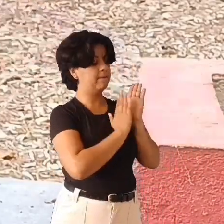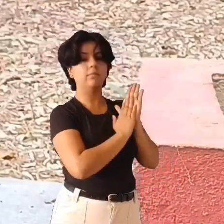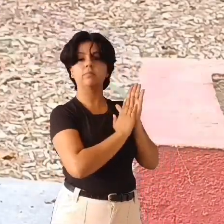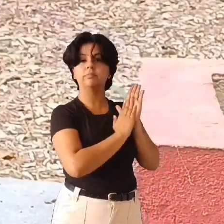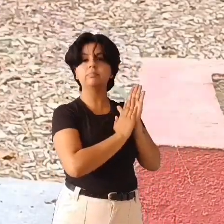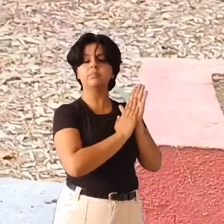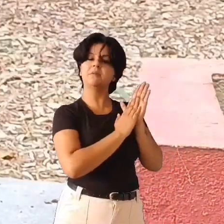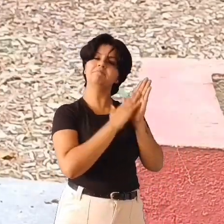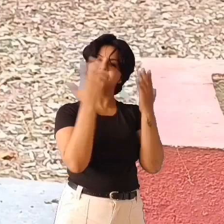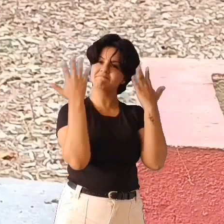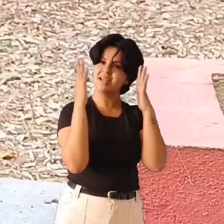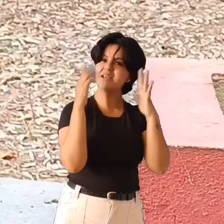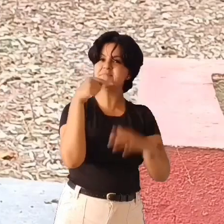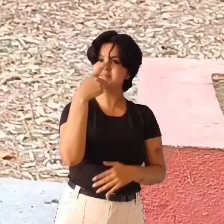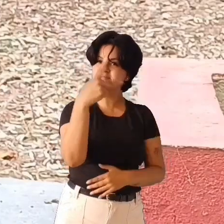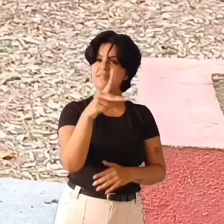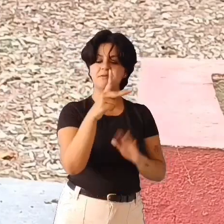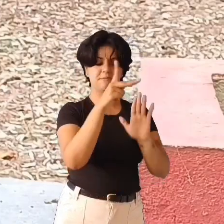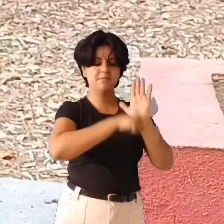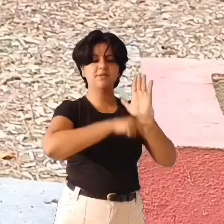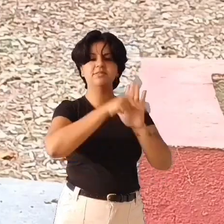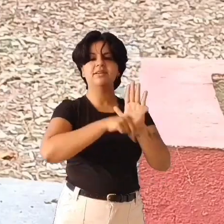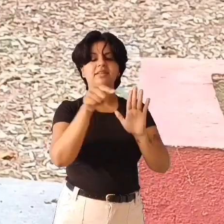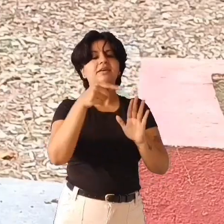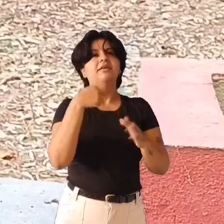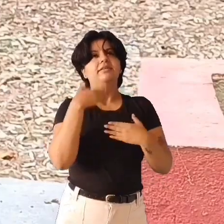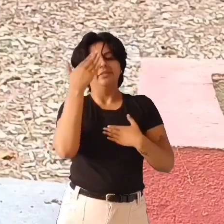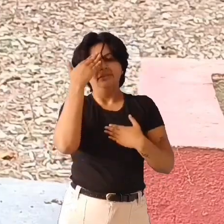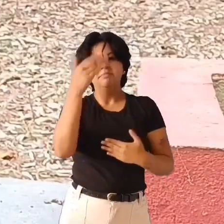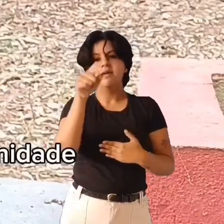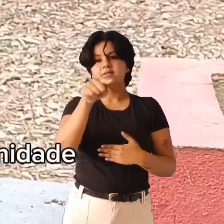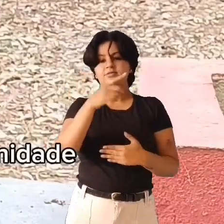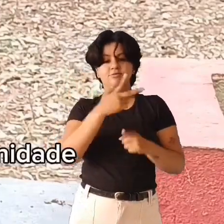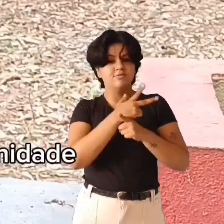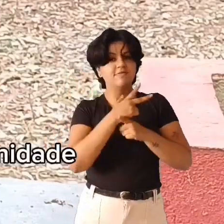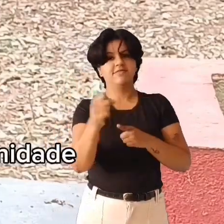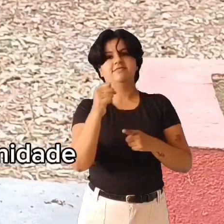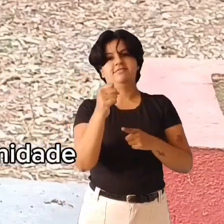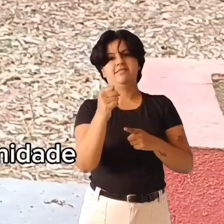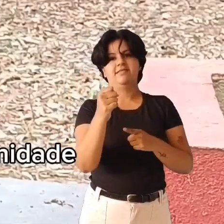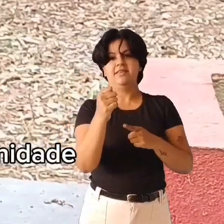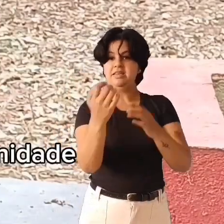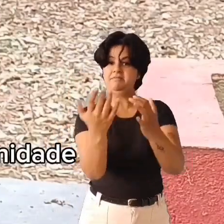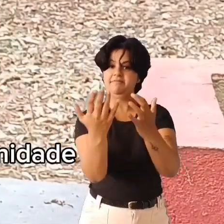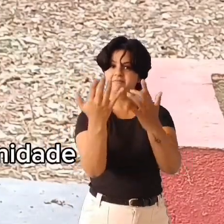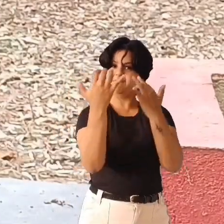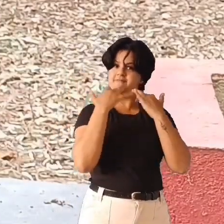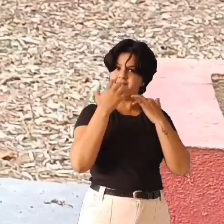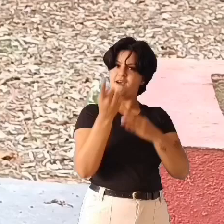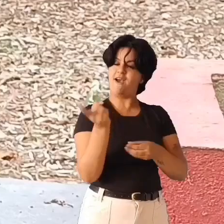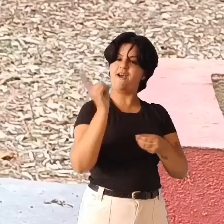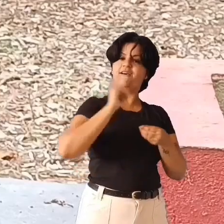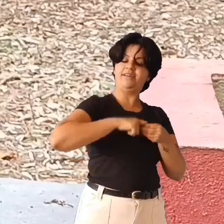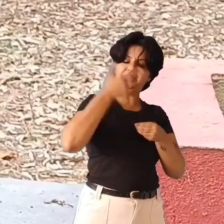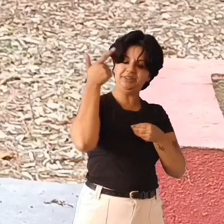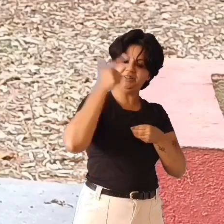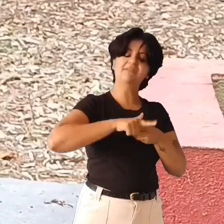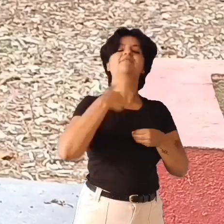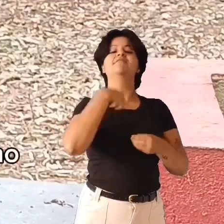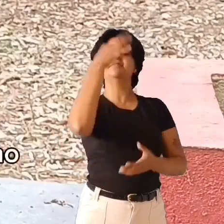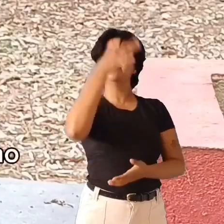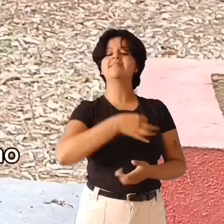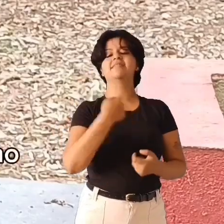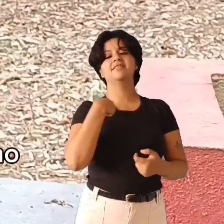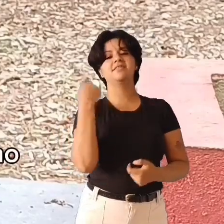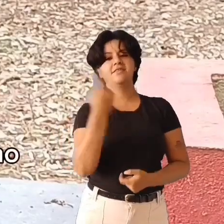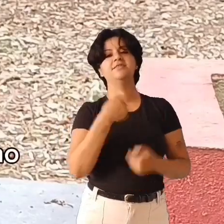propósito, assim, parabéns pelo projeto, espero que dê super certo e que traga fruto também para a nossa comunidade, porque eu tenho certeza, porque